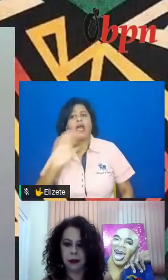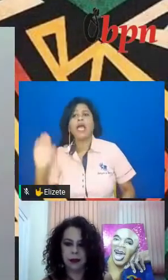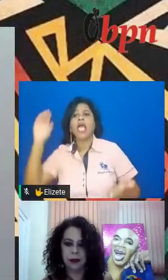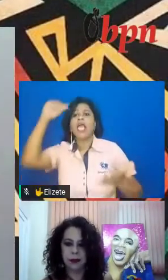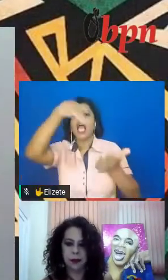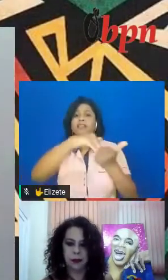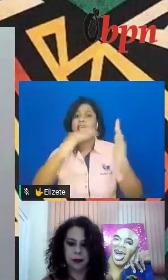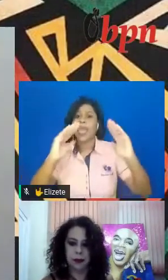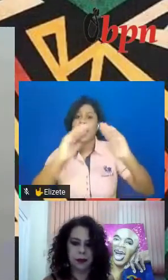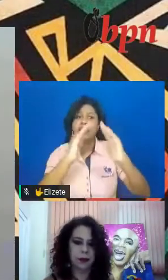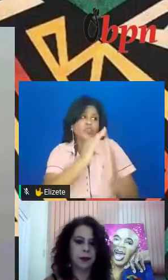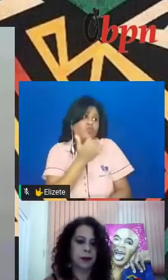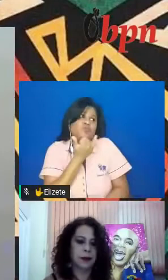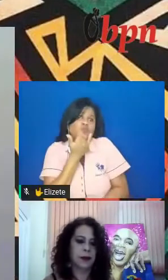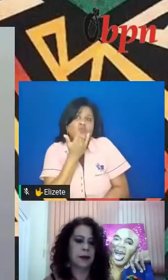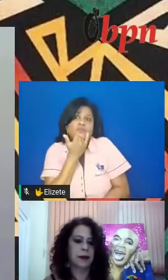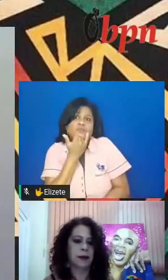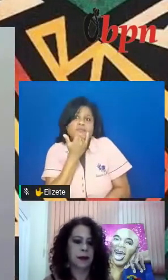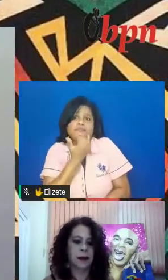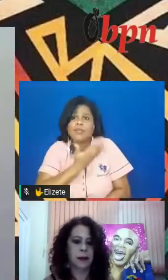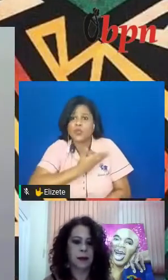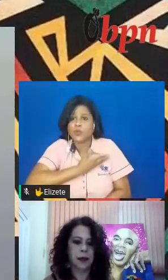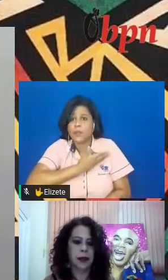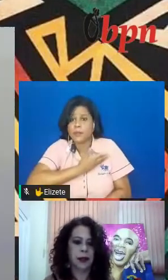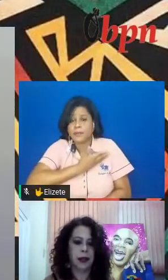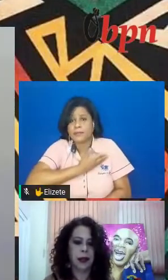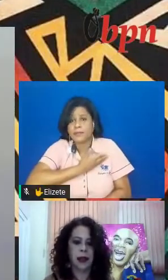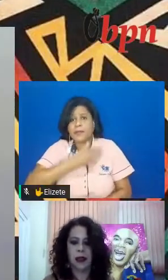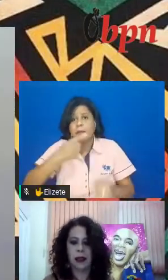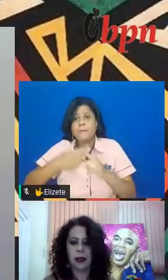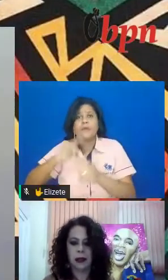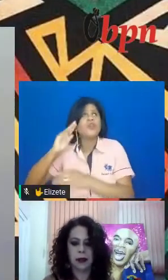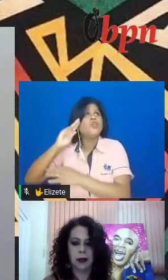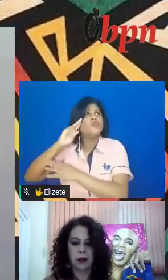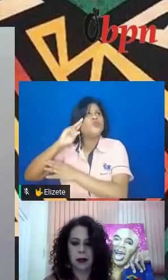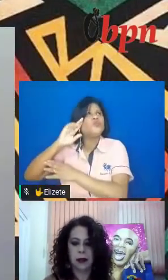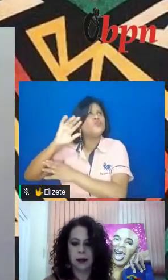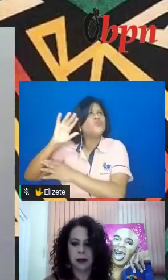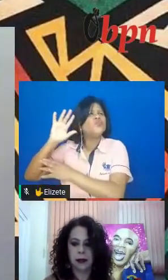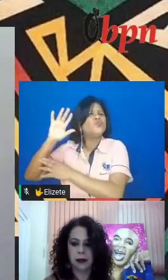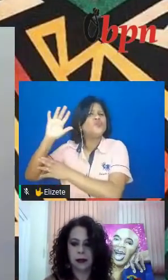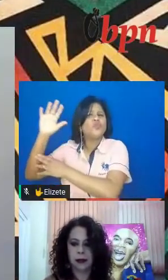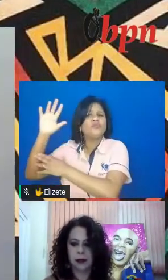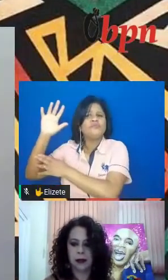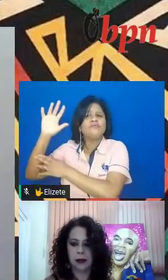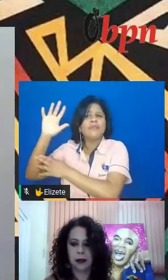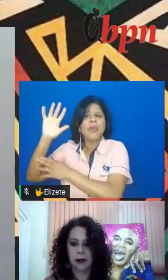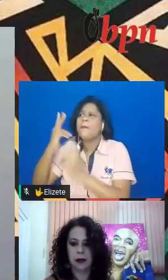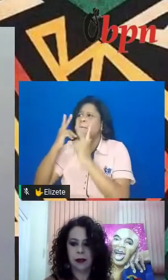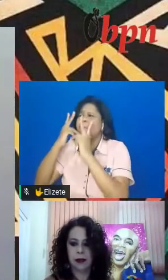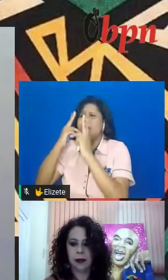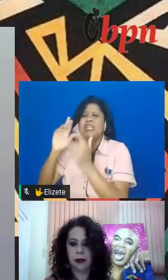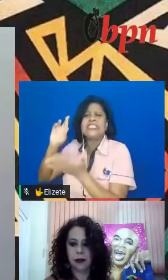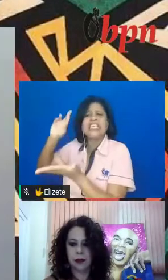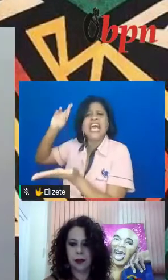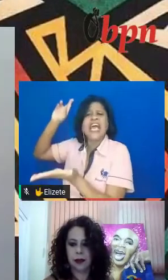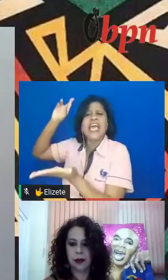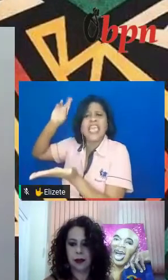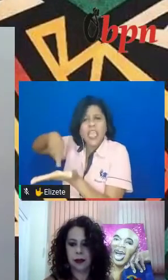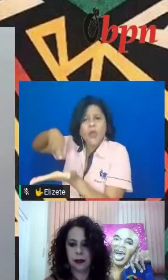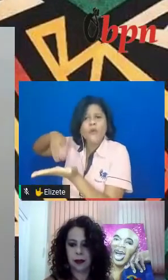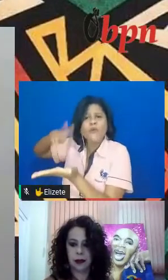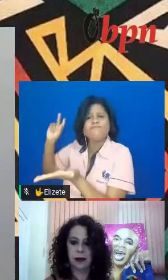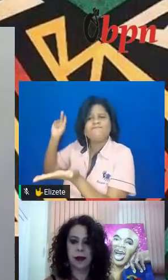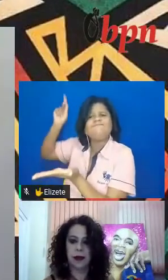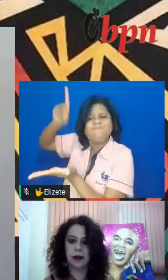pedir desculpa. Porque para ele aquele sonho é como se ele tivesse mesmo, estava